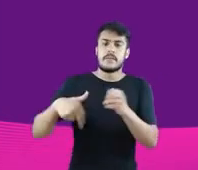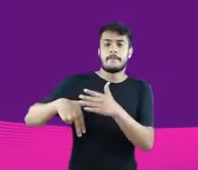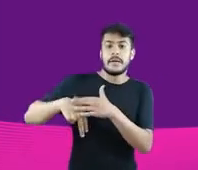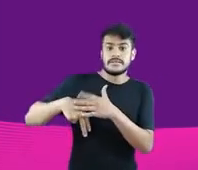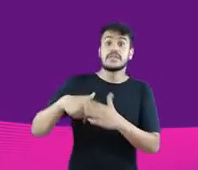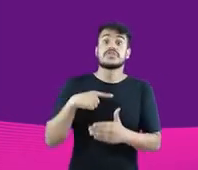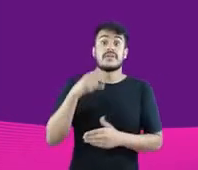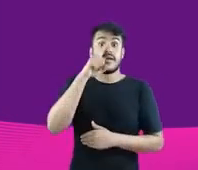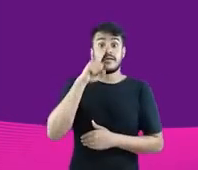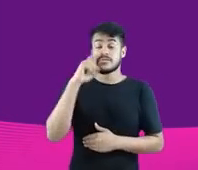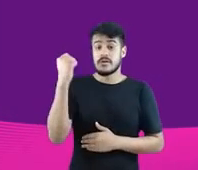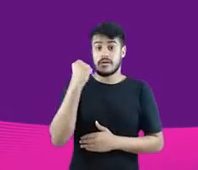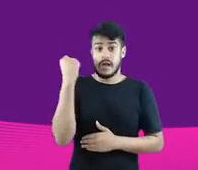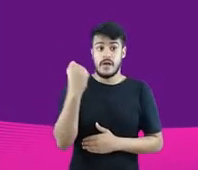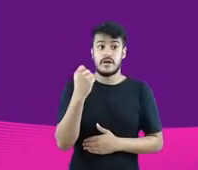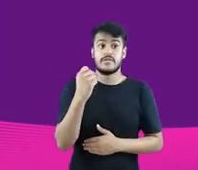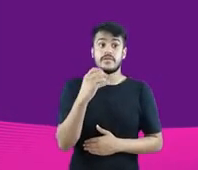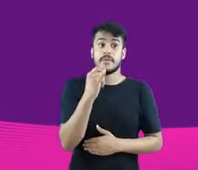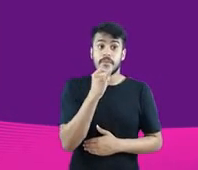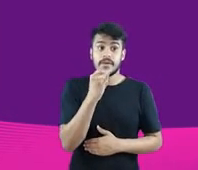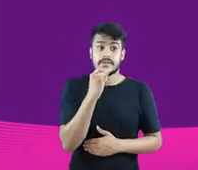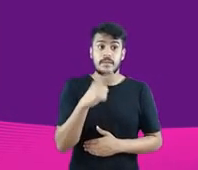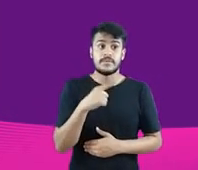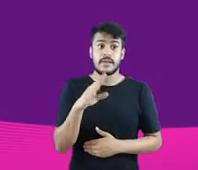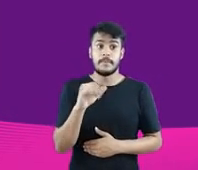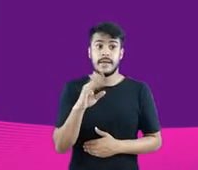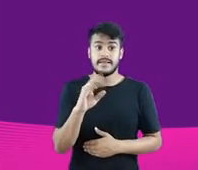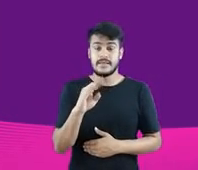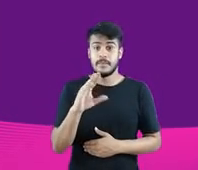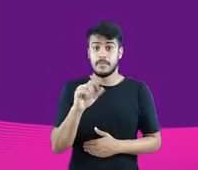por exemplo, os beta-bloqueadores e